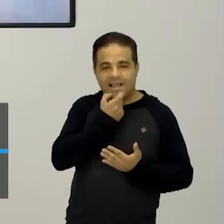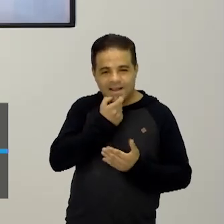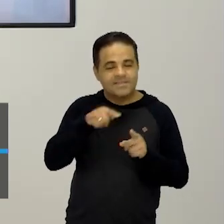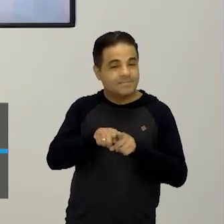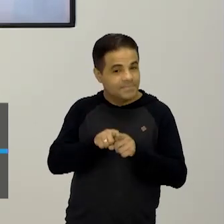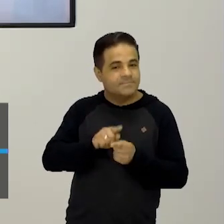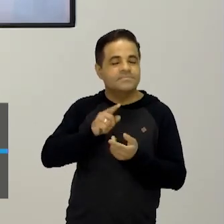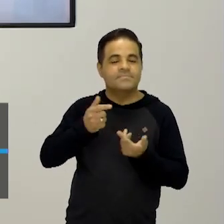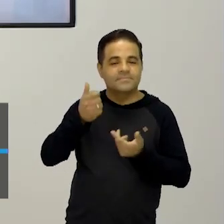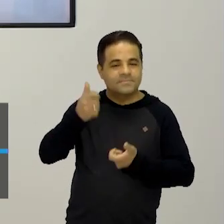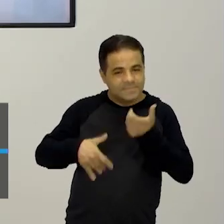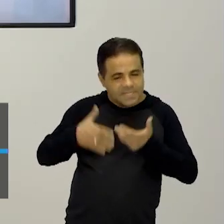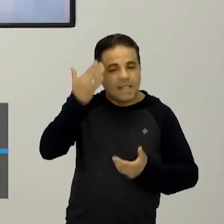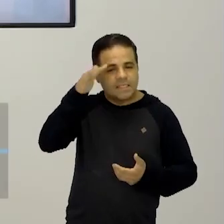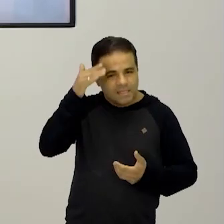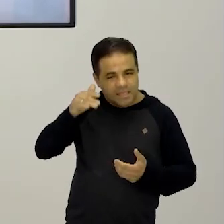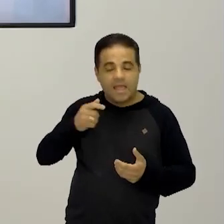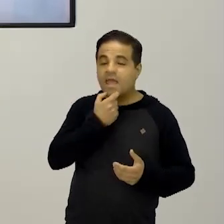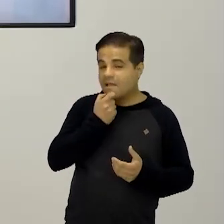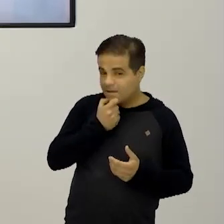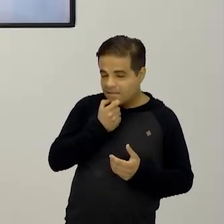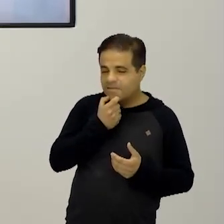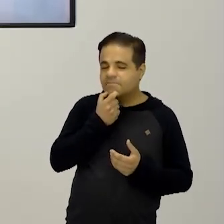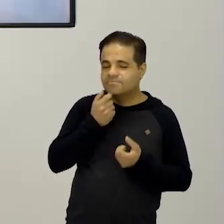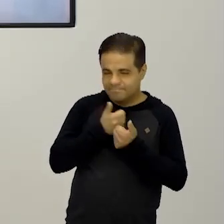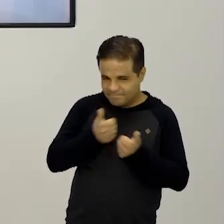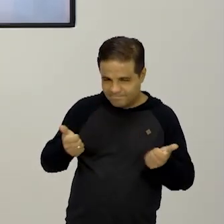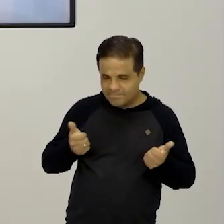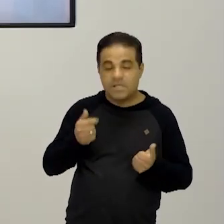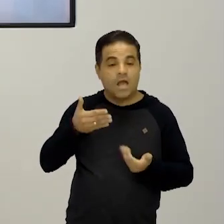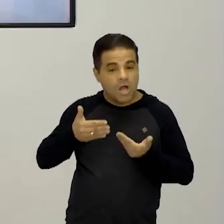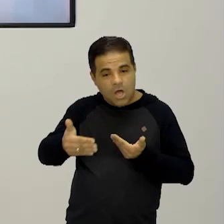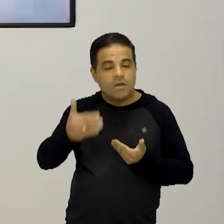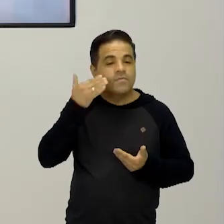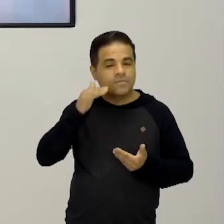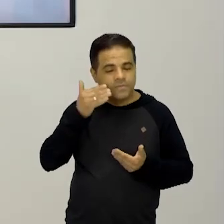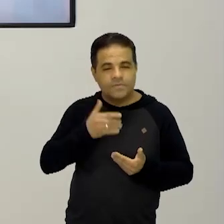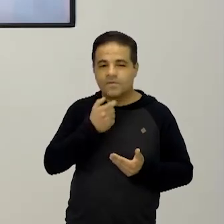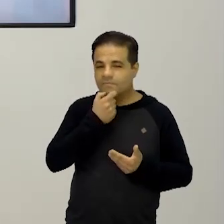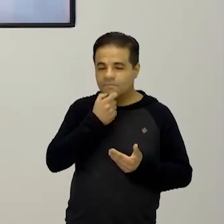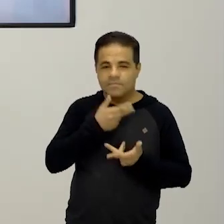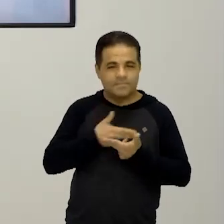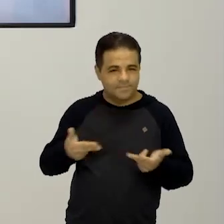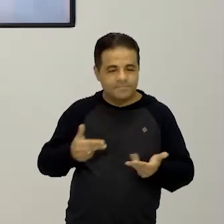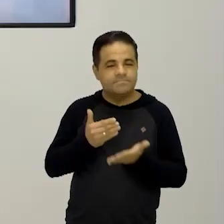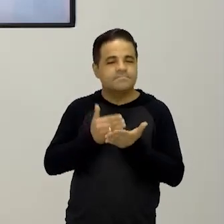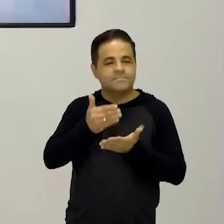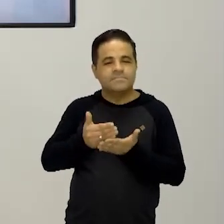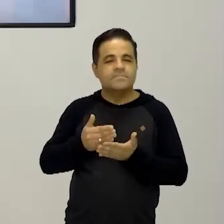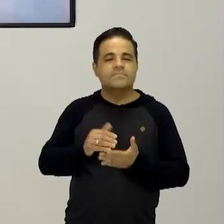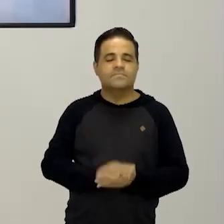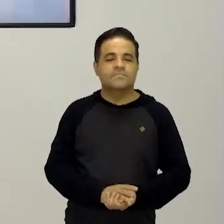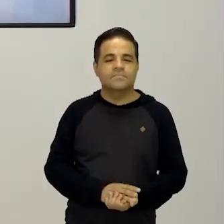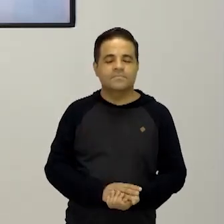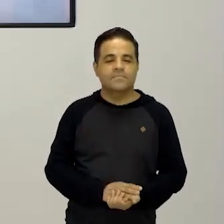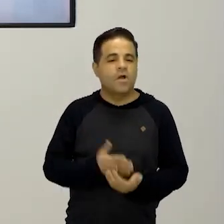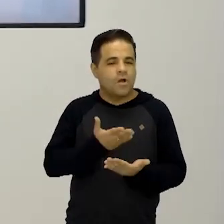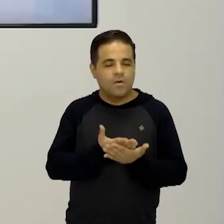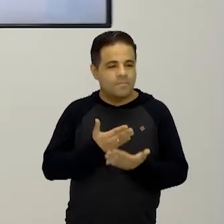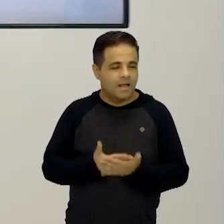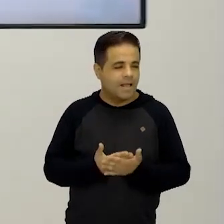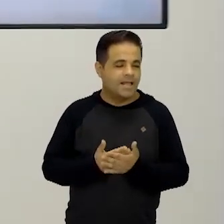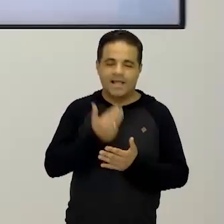também aí para poder entender English a little bit better, né? Vamos entender aí o inglês junto com Libras e português, é uma aula trilingue. So there